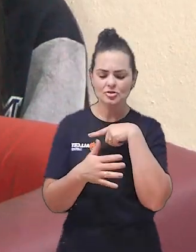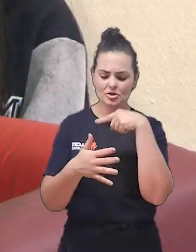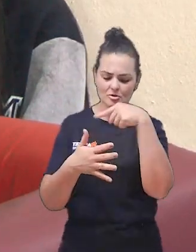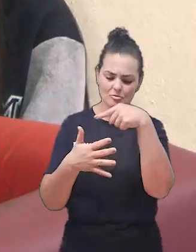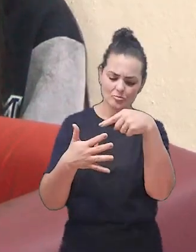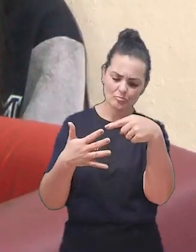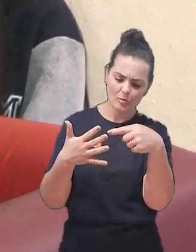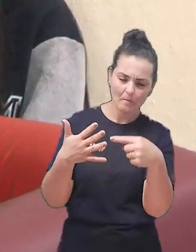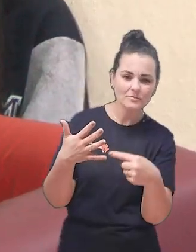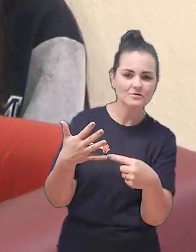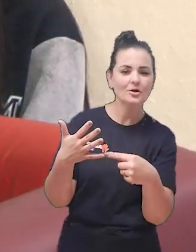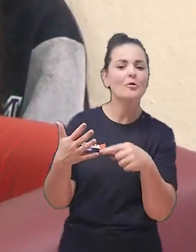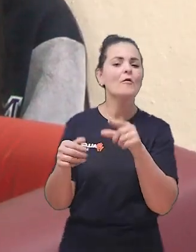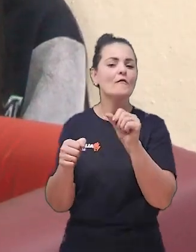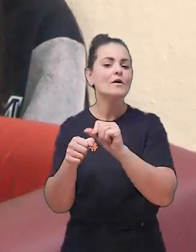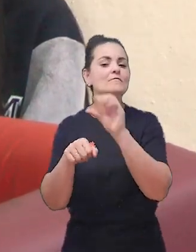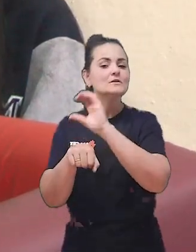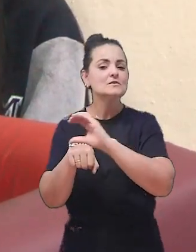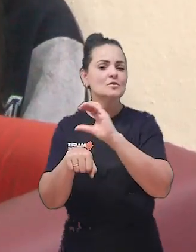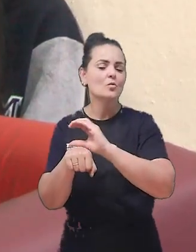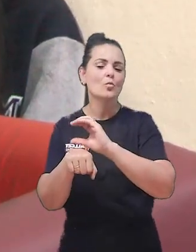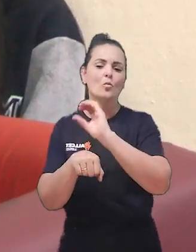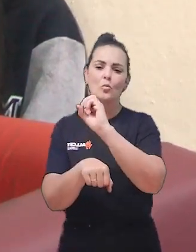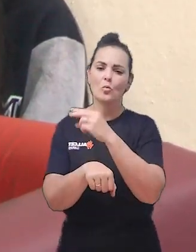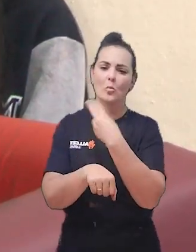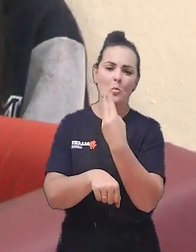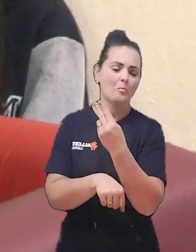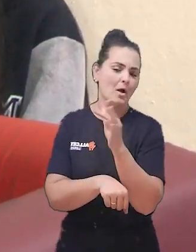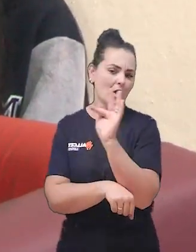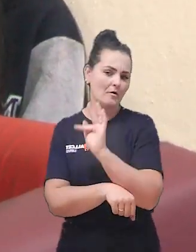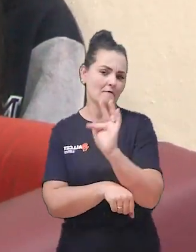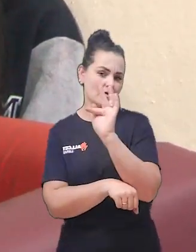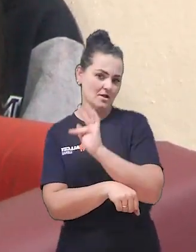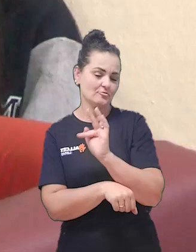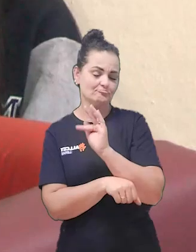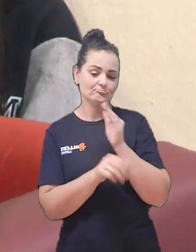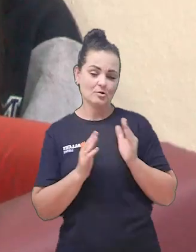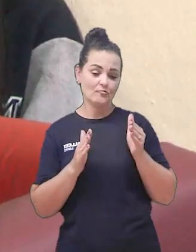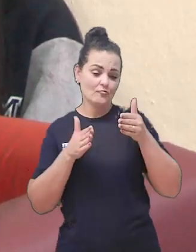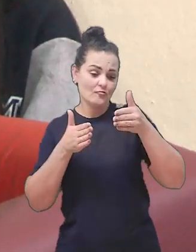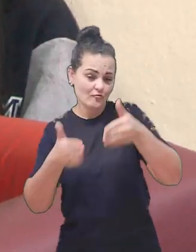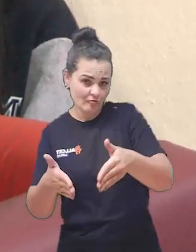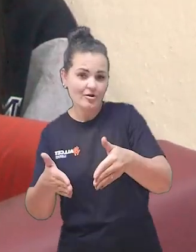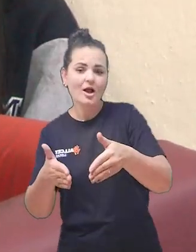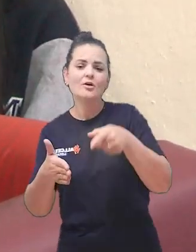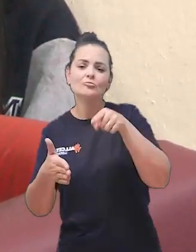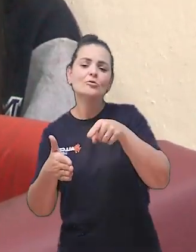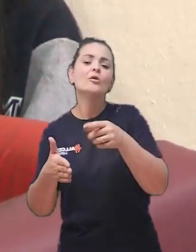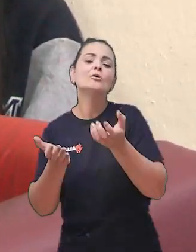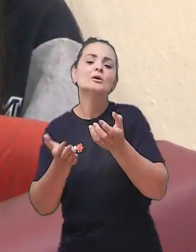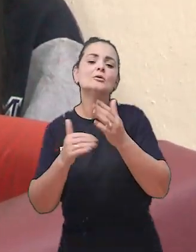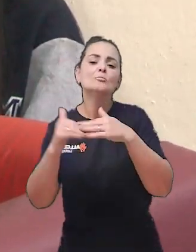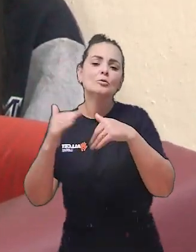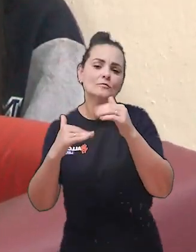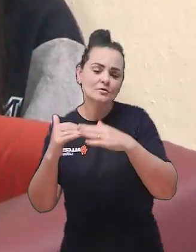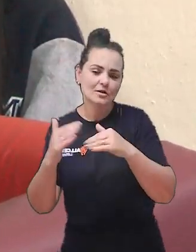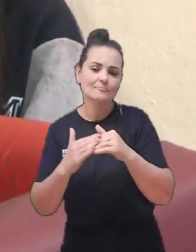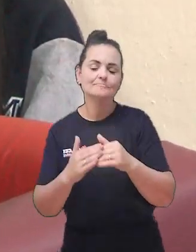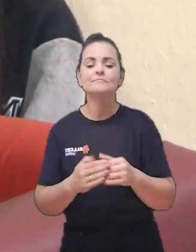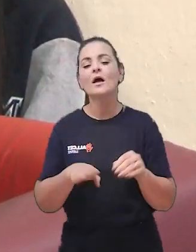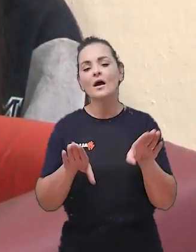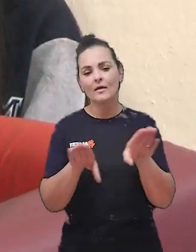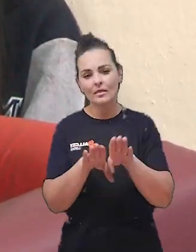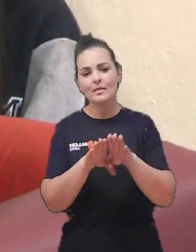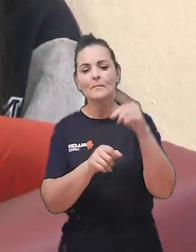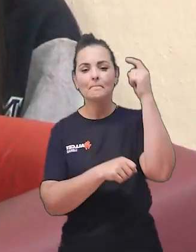de fazer cursos depois, ou cursar uma faculdade, né, já direcionando para aquilo que você tinha vontade. Pensei